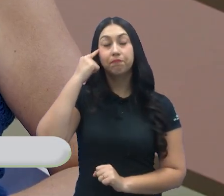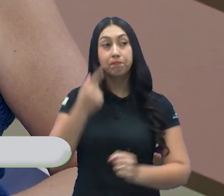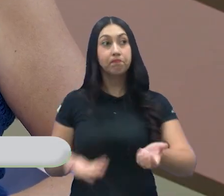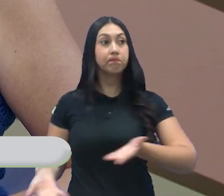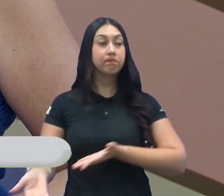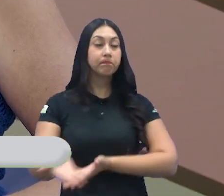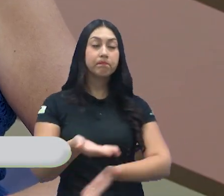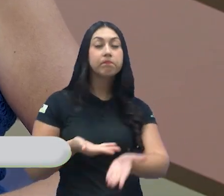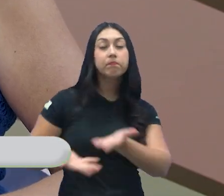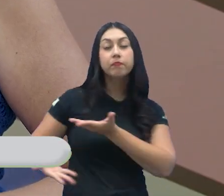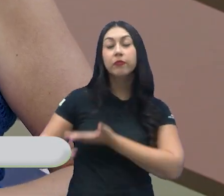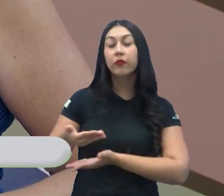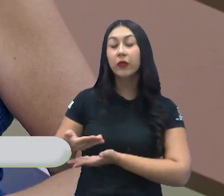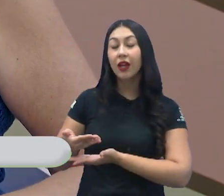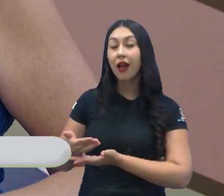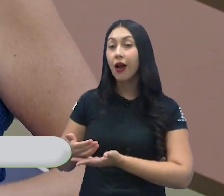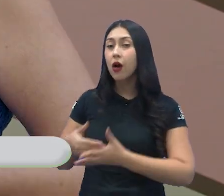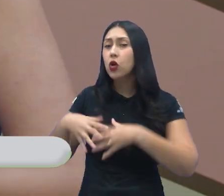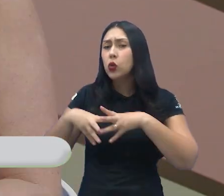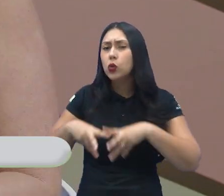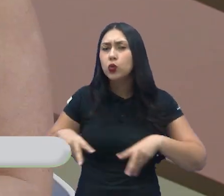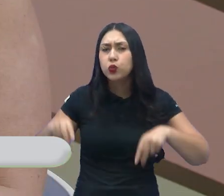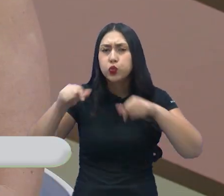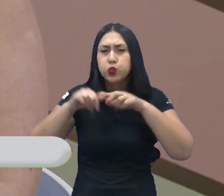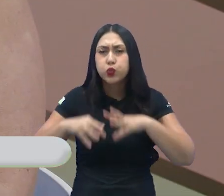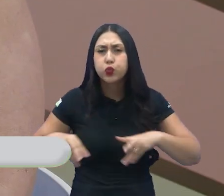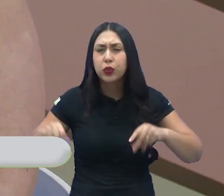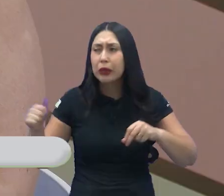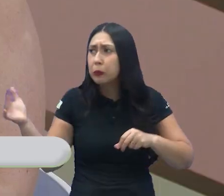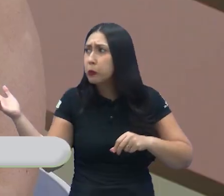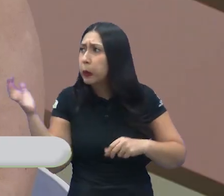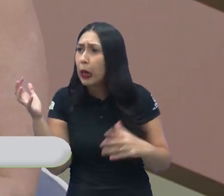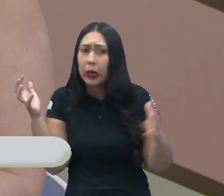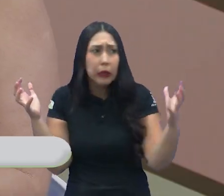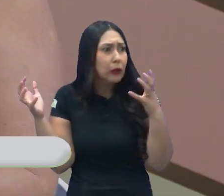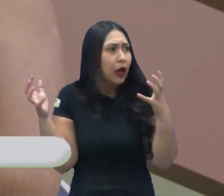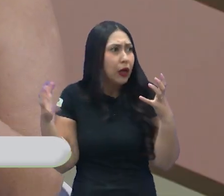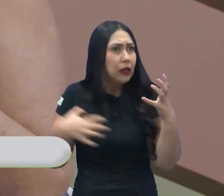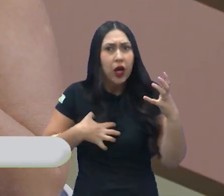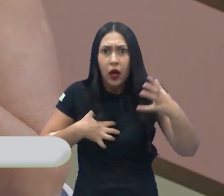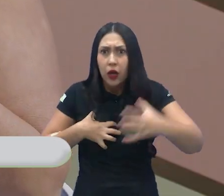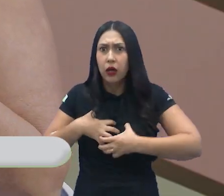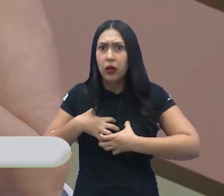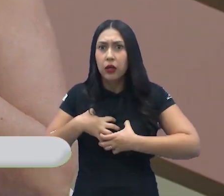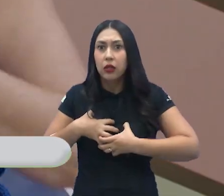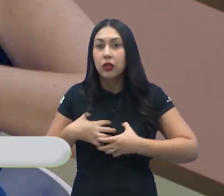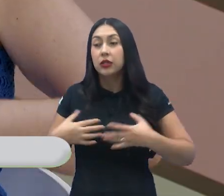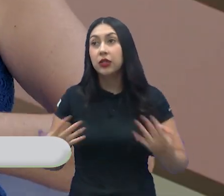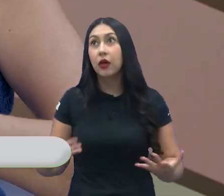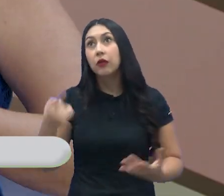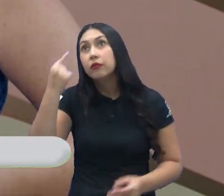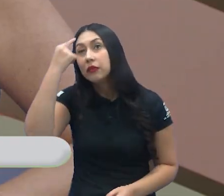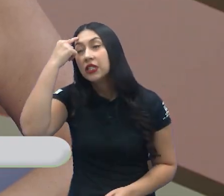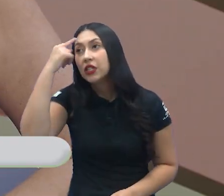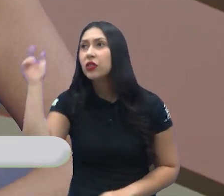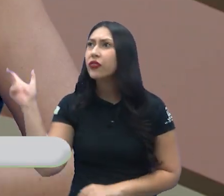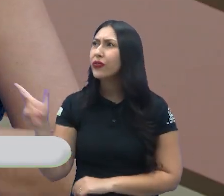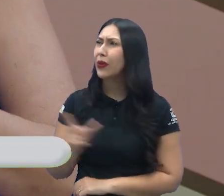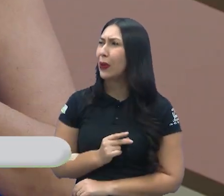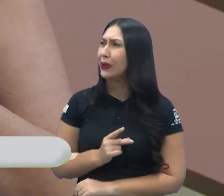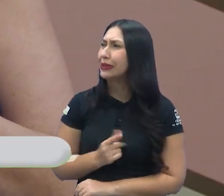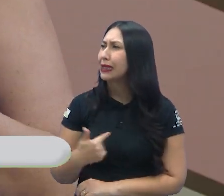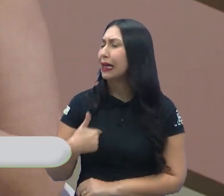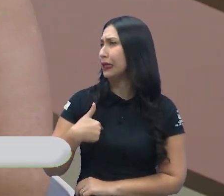o melancólico, ele é muito afetado pelo que acontece no mundo externo. Ele vai dizer assim, nossa, isso aconteceu por minha